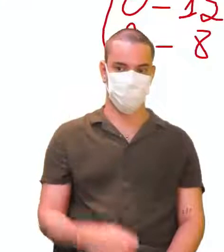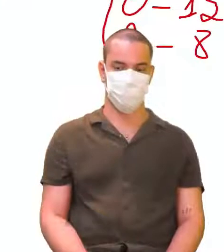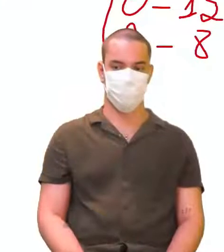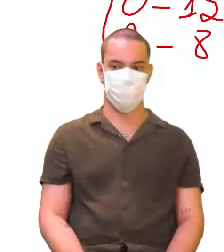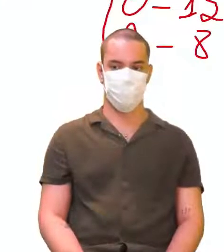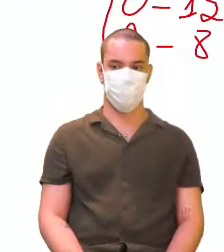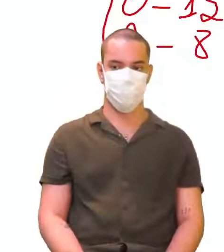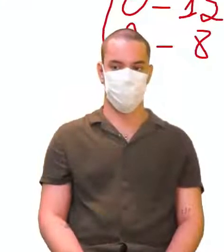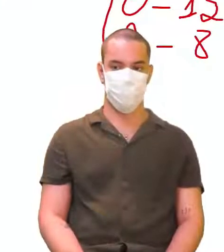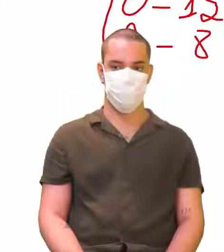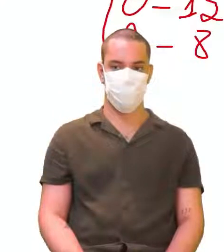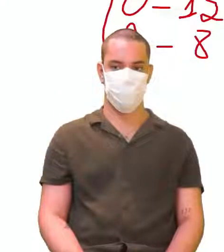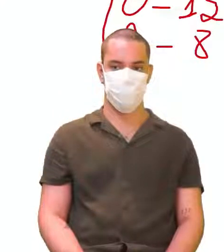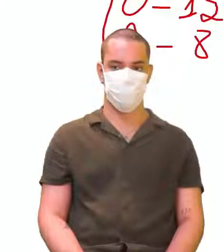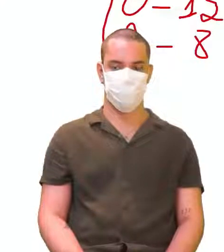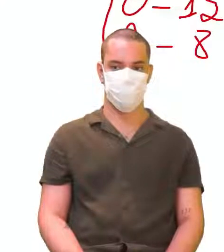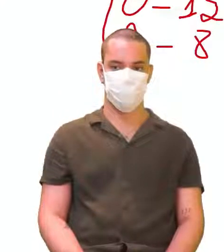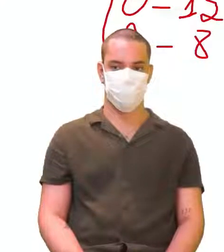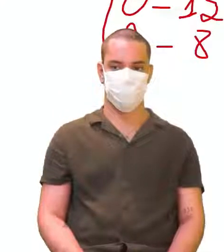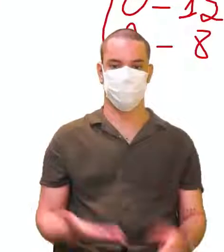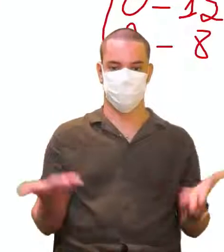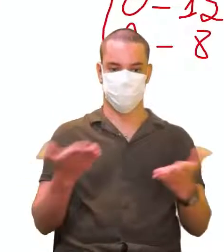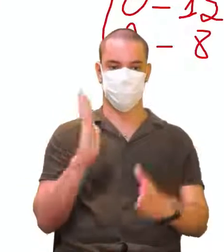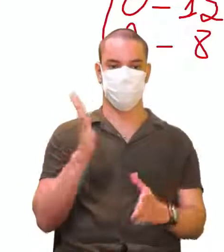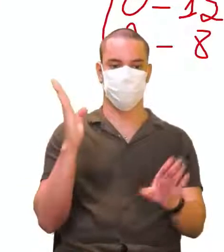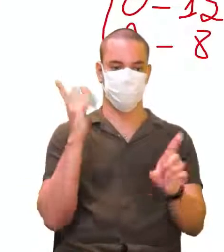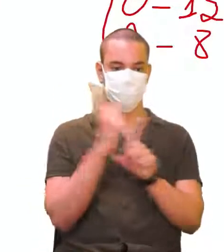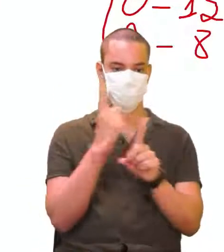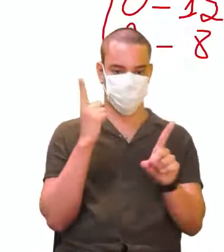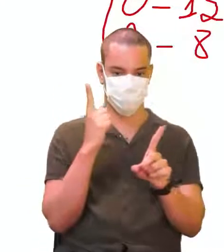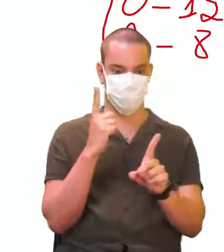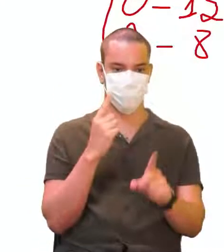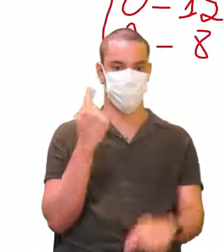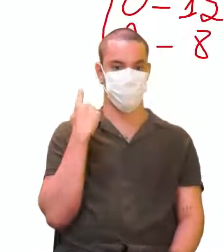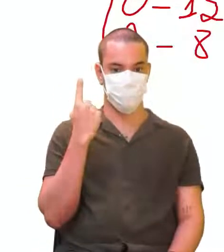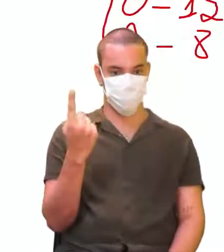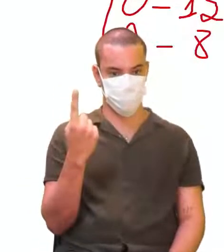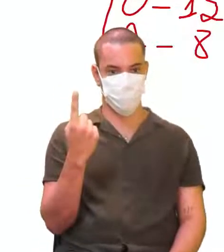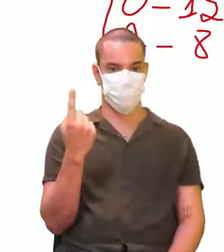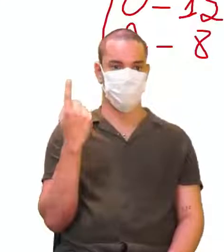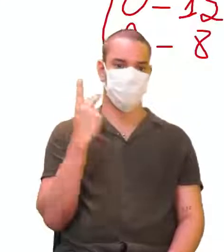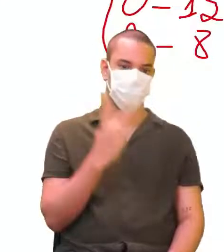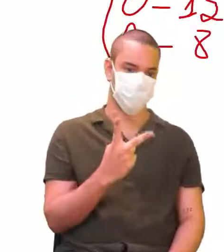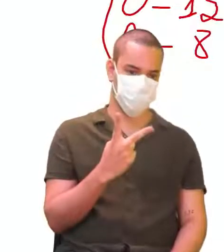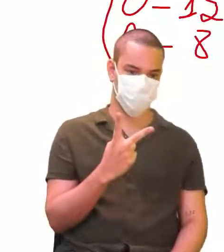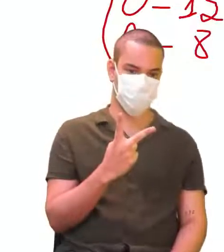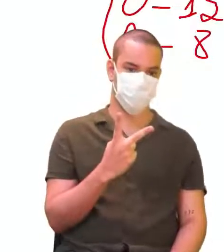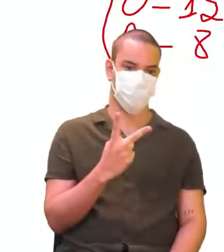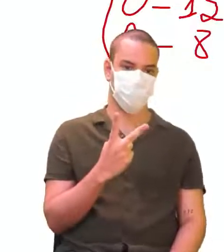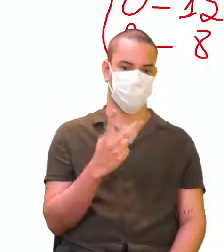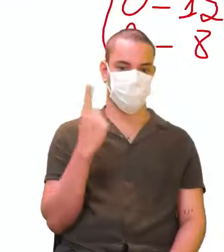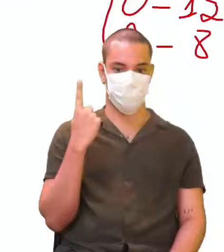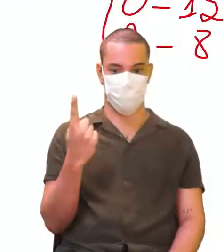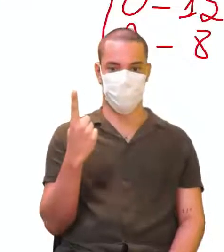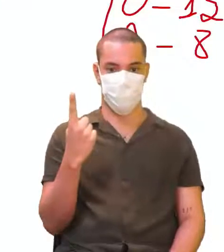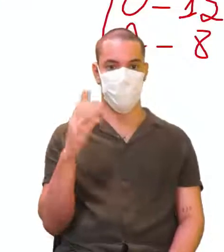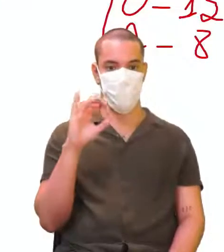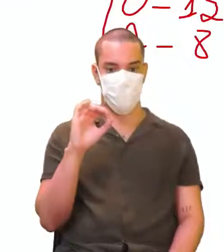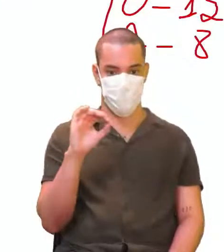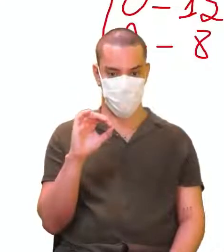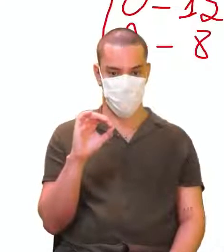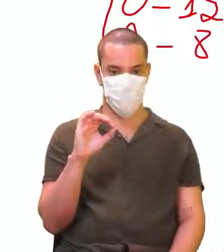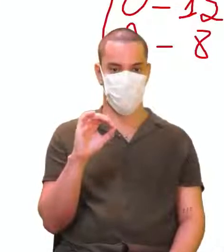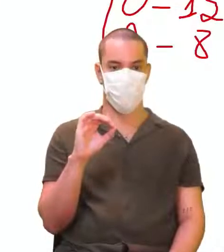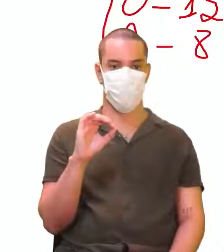isso? Para o paciente 2, agora que eu já identifiquei o paciente 1 e paciente 2, que é o 1, O,